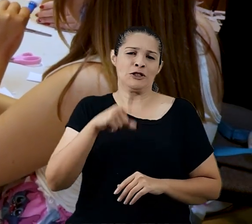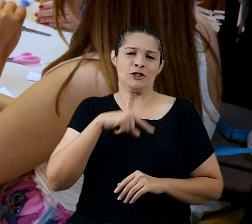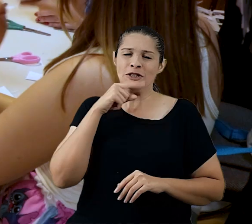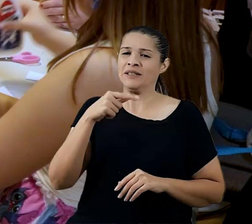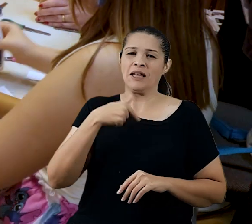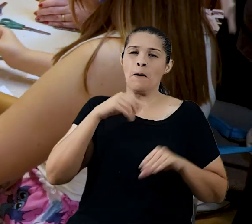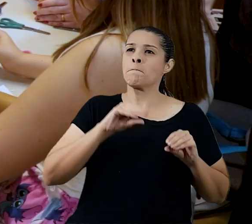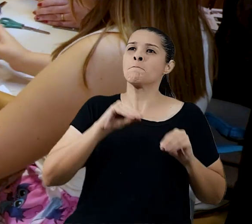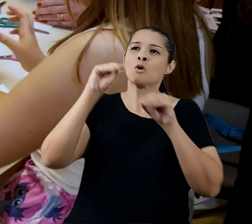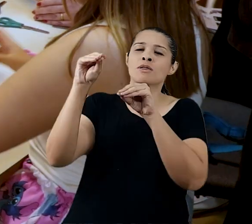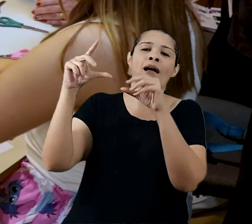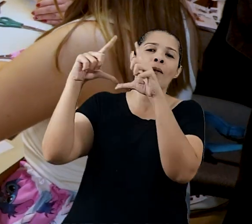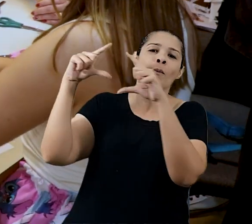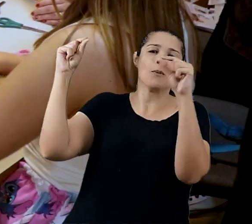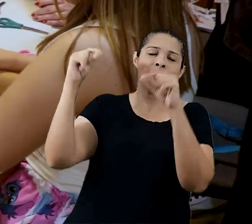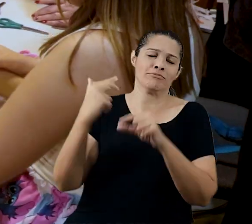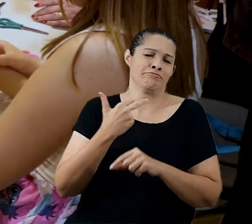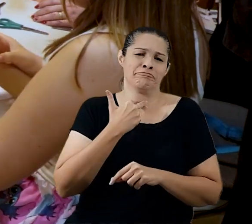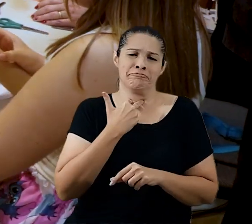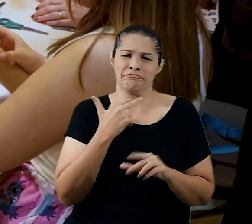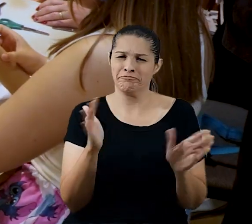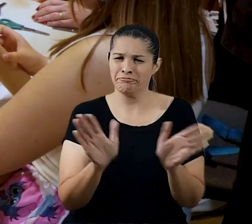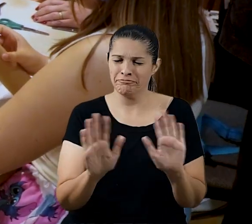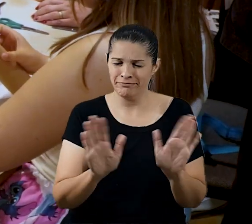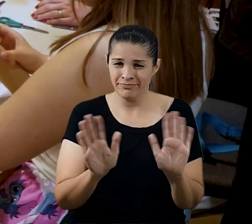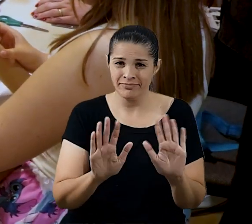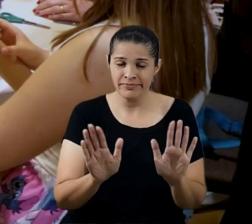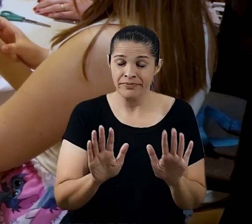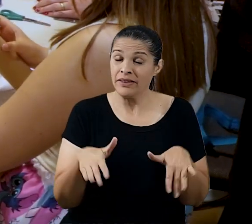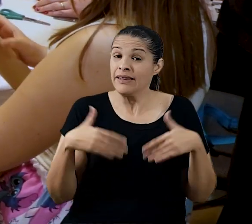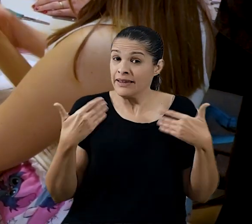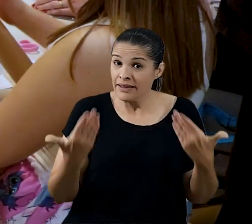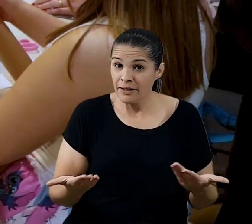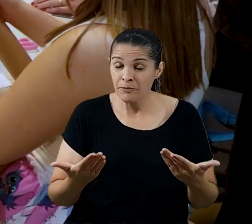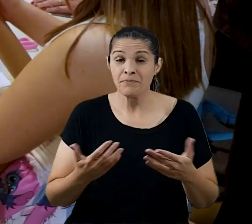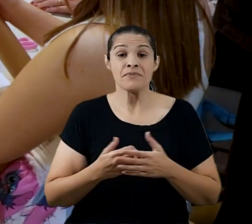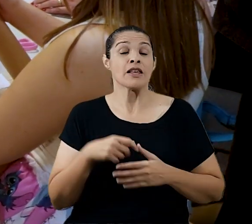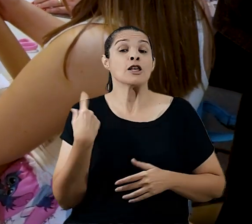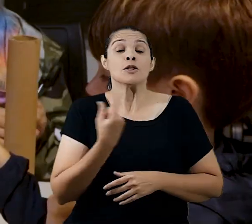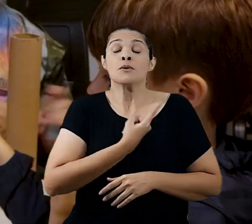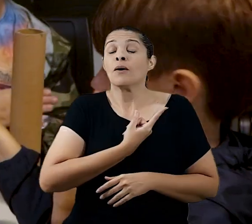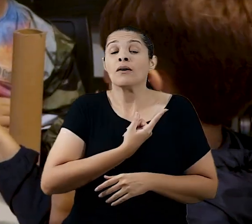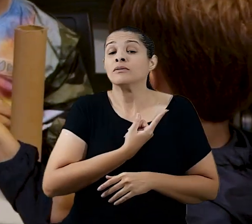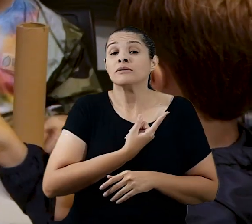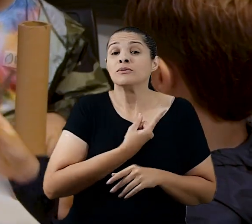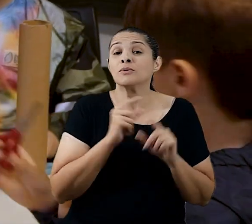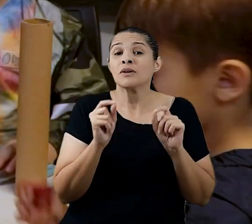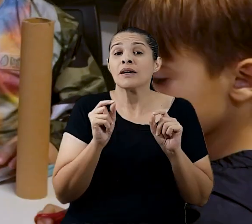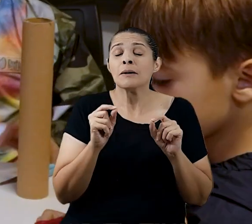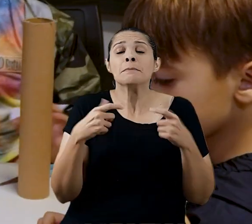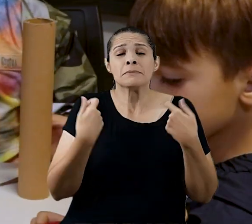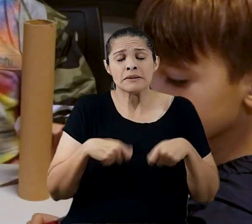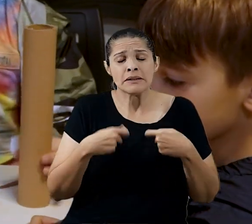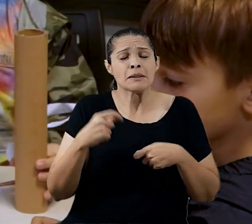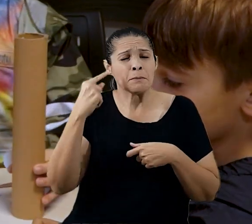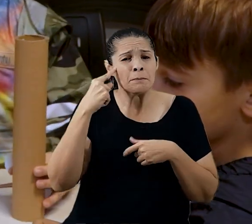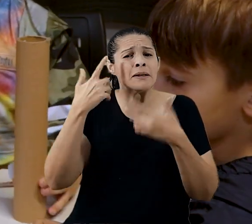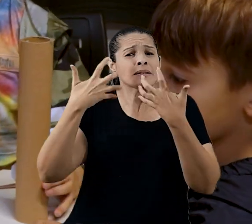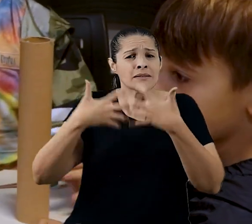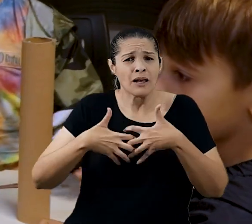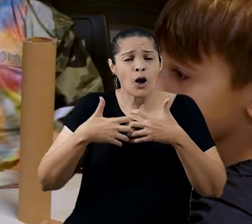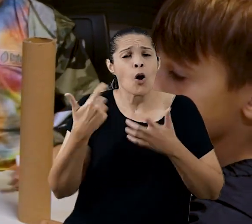Marte, não tem como por enquanto. Então, a gente acaba por abordar também